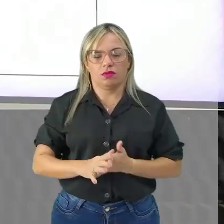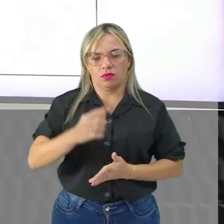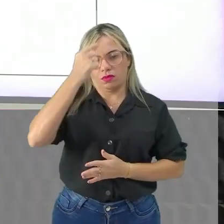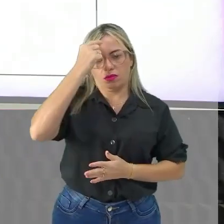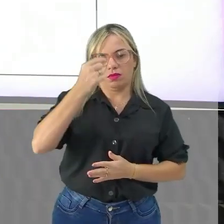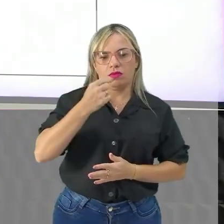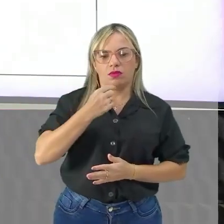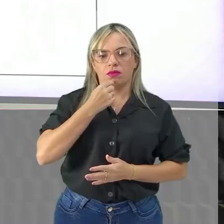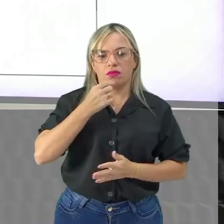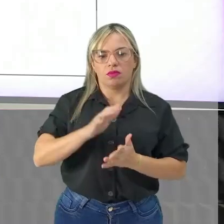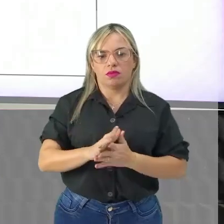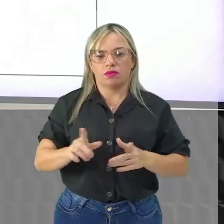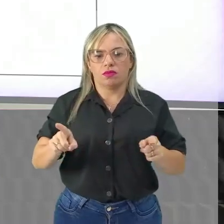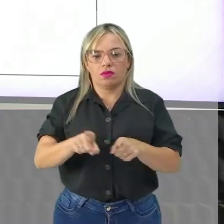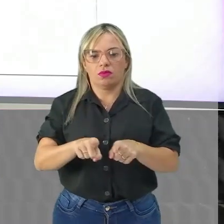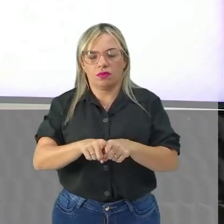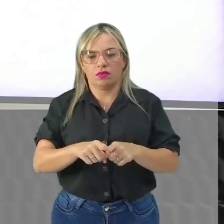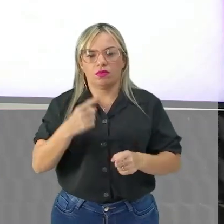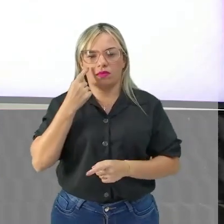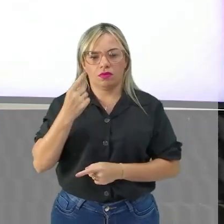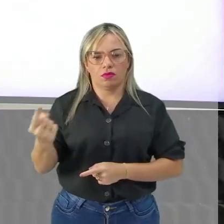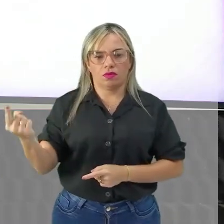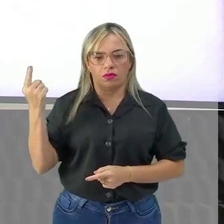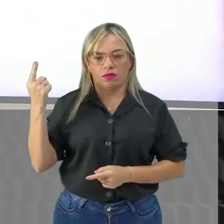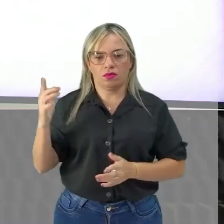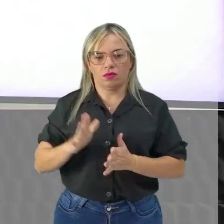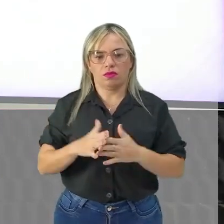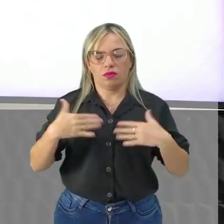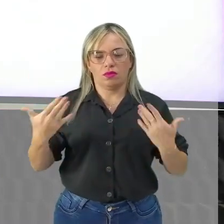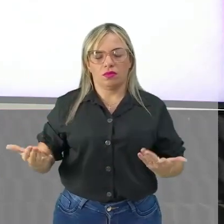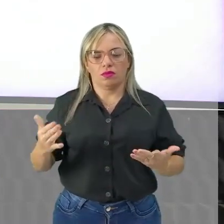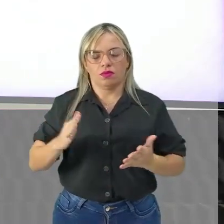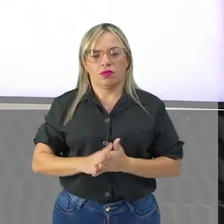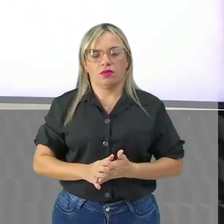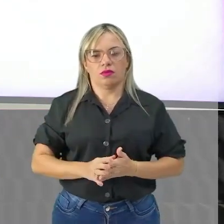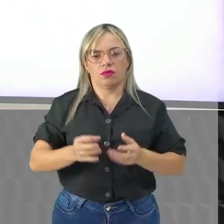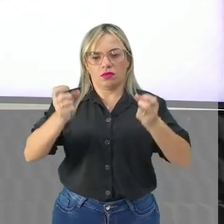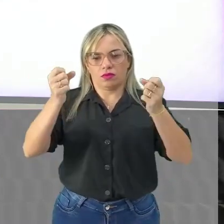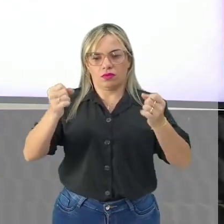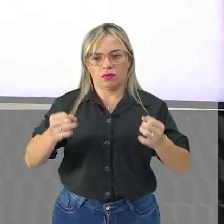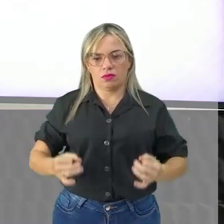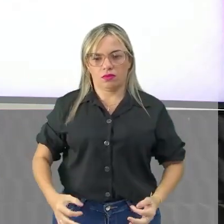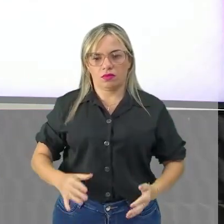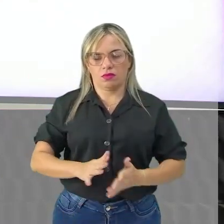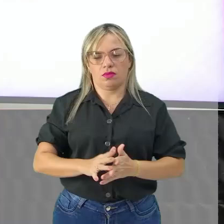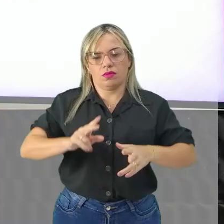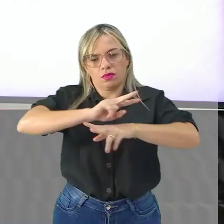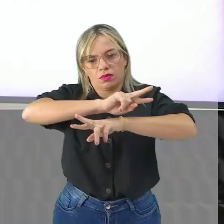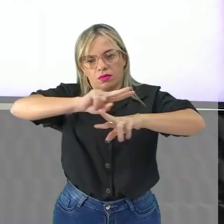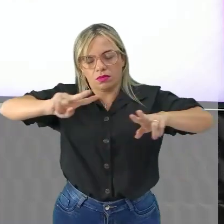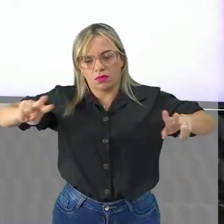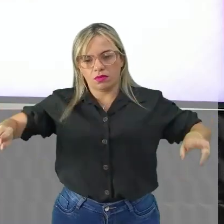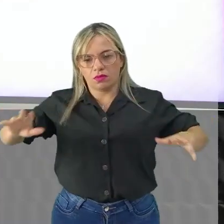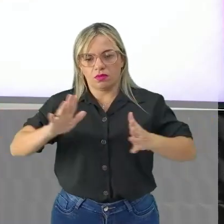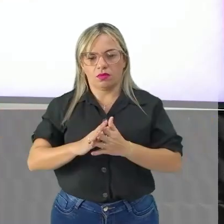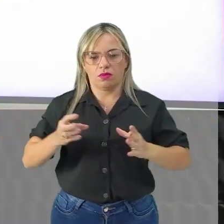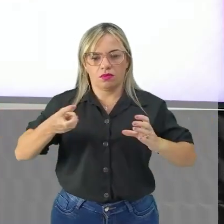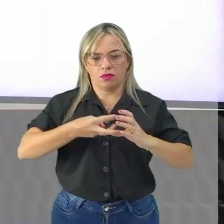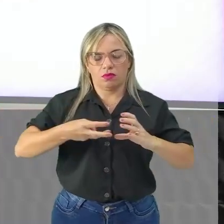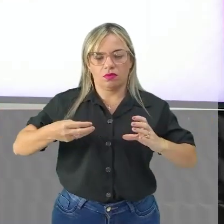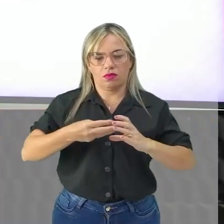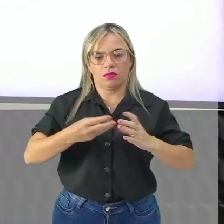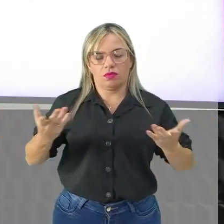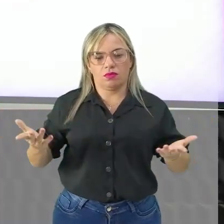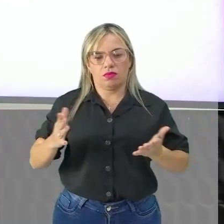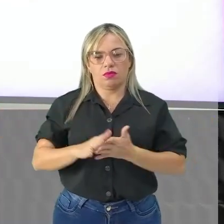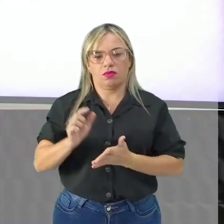esquema também a gente vê, ó, multiplicação de células. Então, quando a gente fala de multiplicação de célula, inevitavelmente a gente não